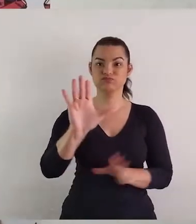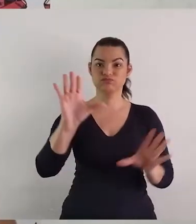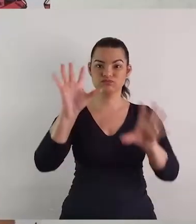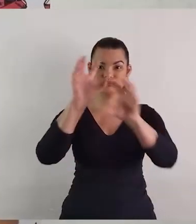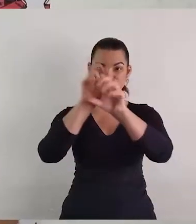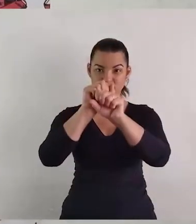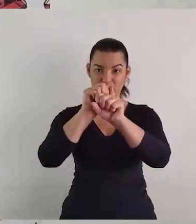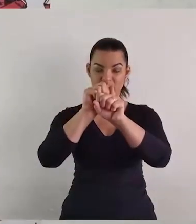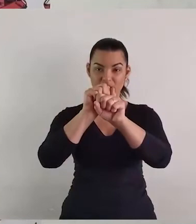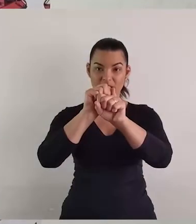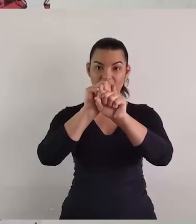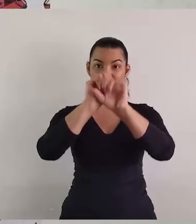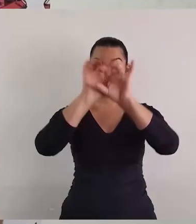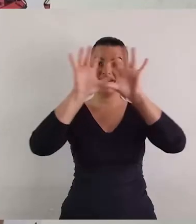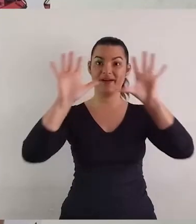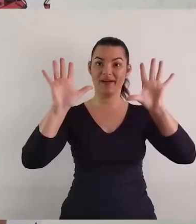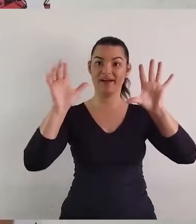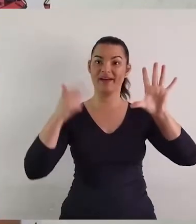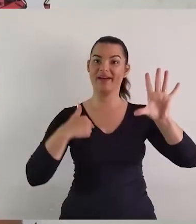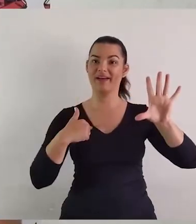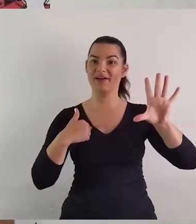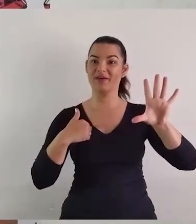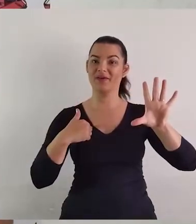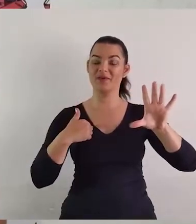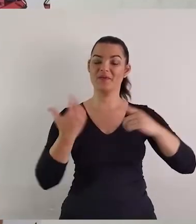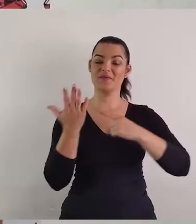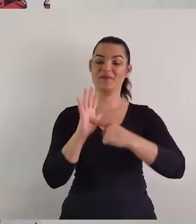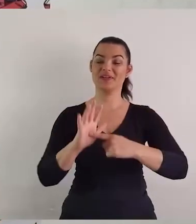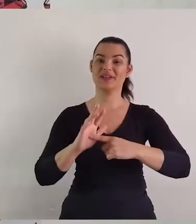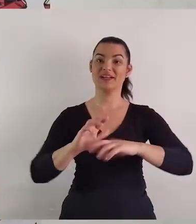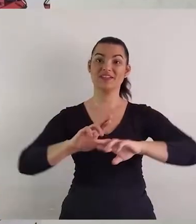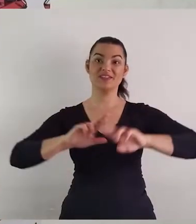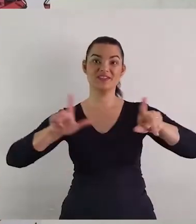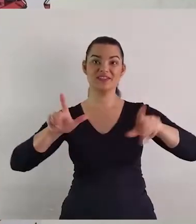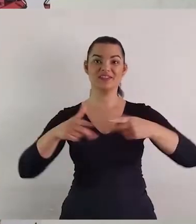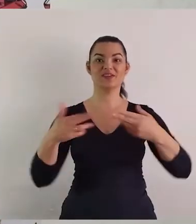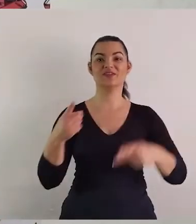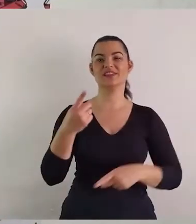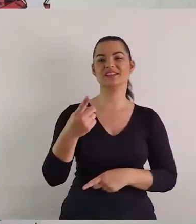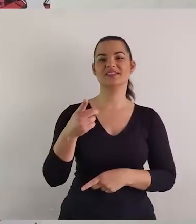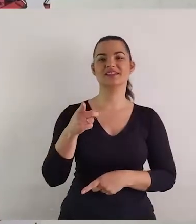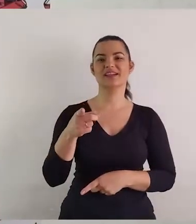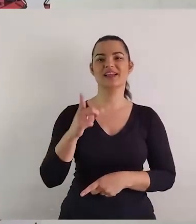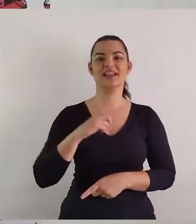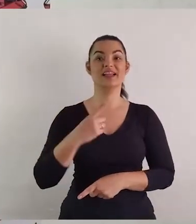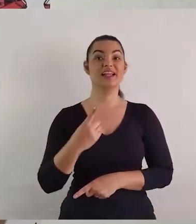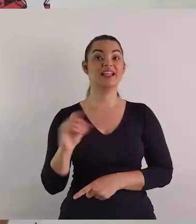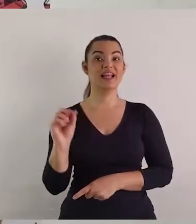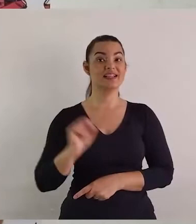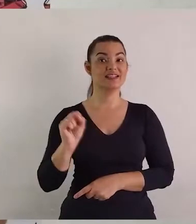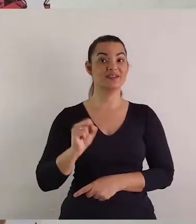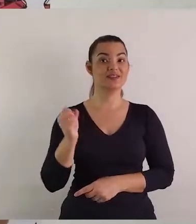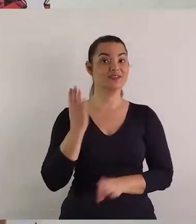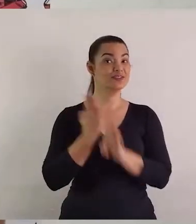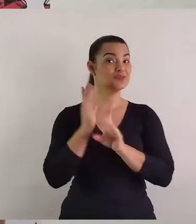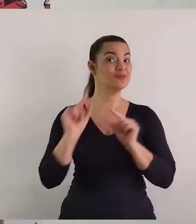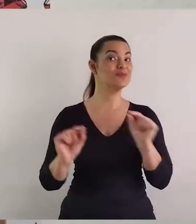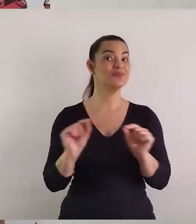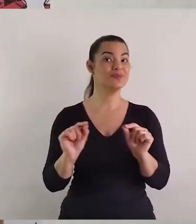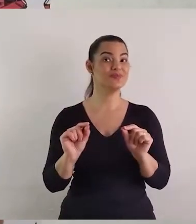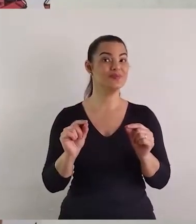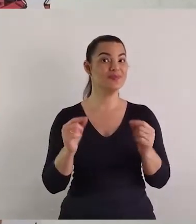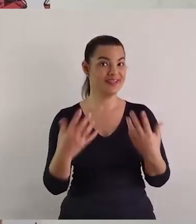voltar, eu estarei com algo diferente e você vai ter 10 segundos para tentar descobrir o que é.